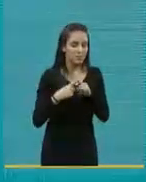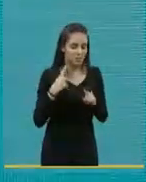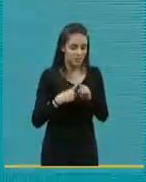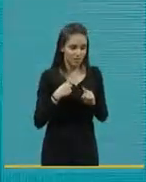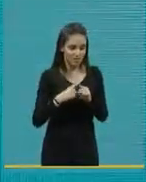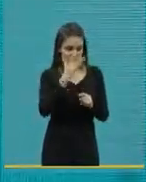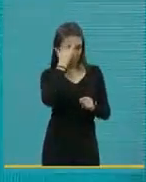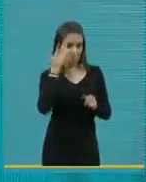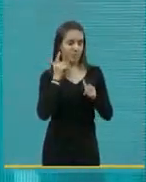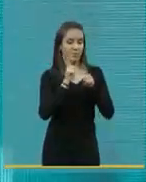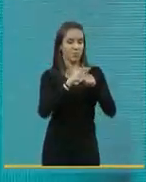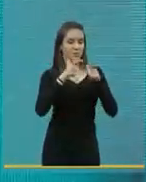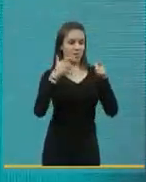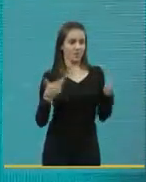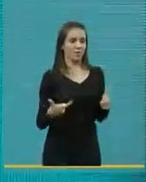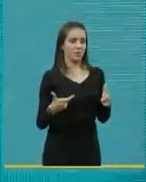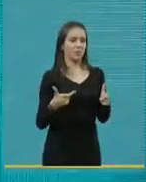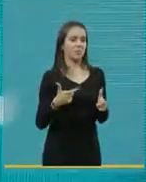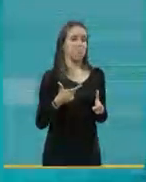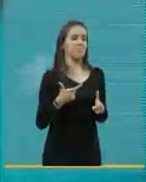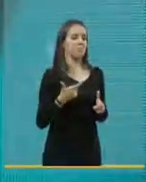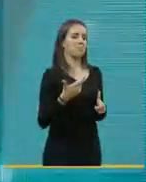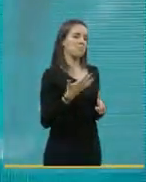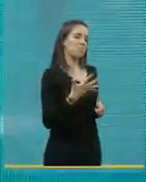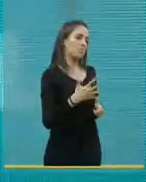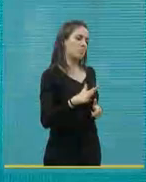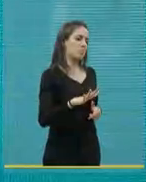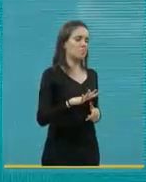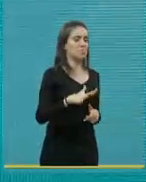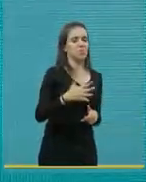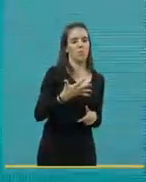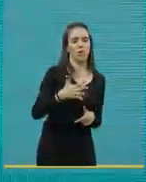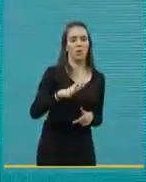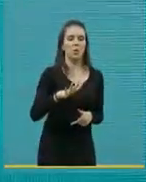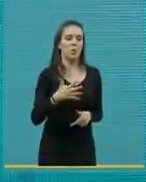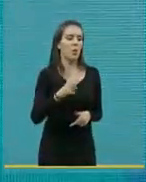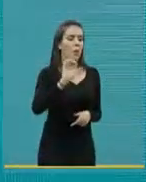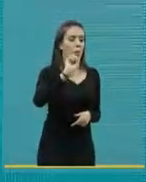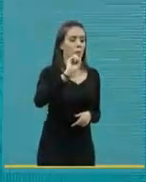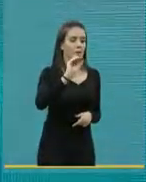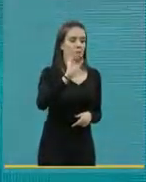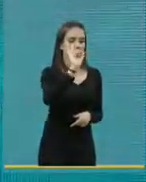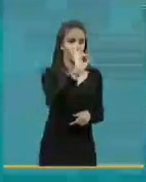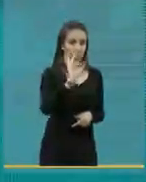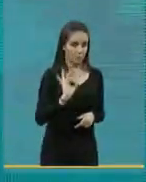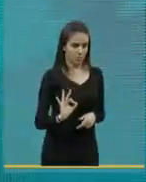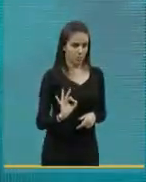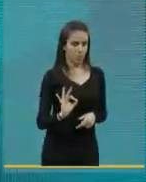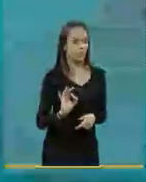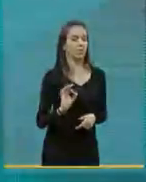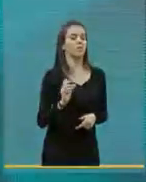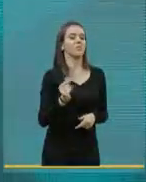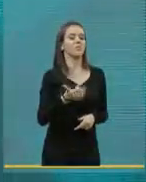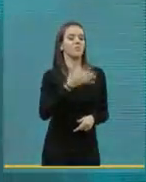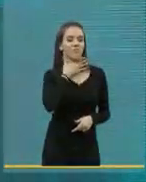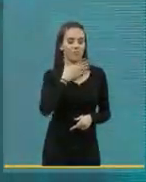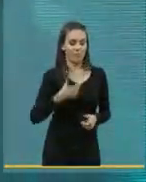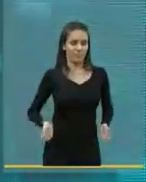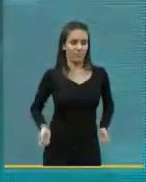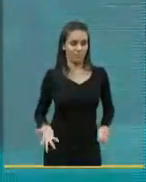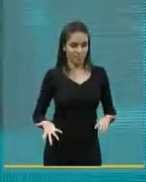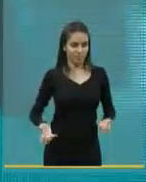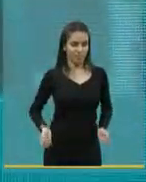da metade cerca de quase 80 por cento das despesas públicas